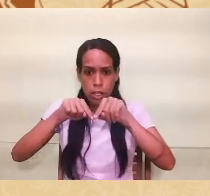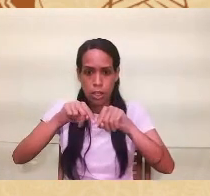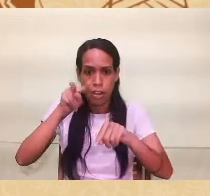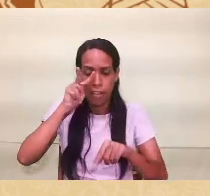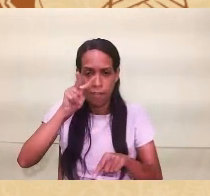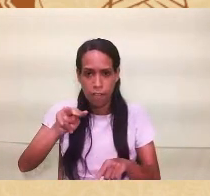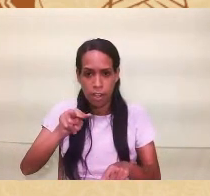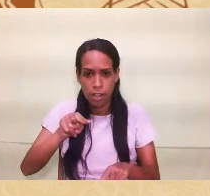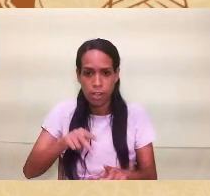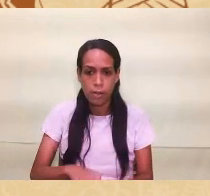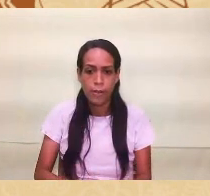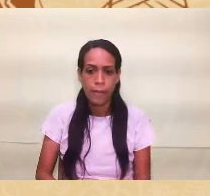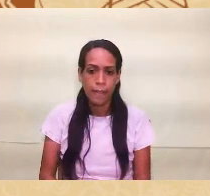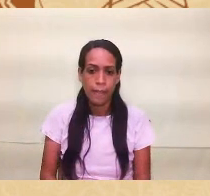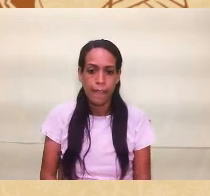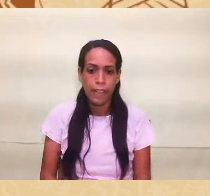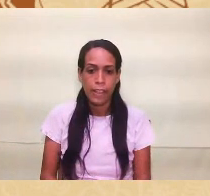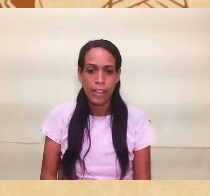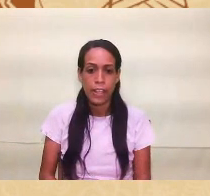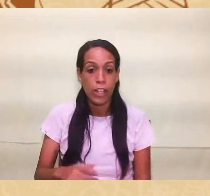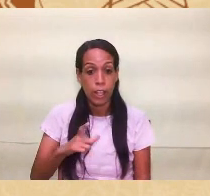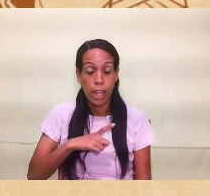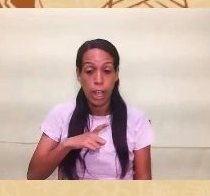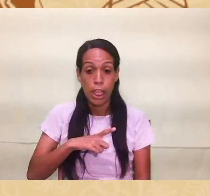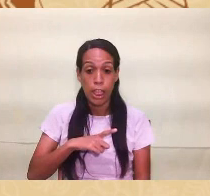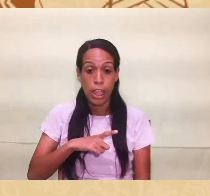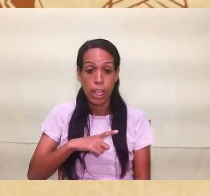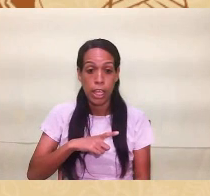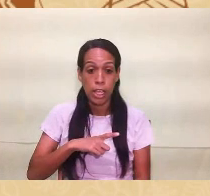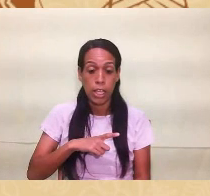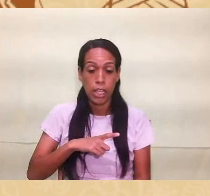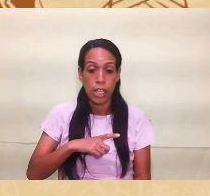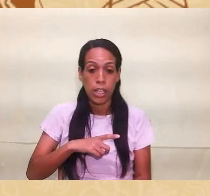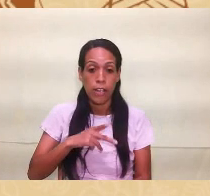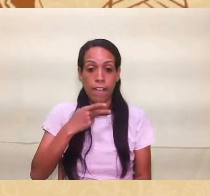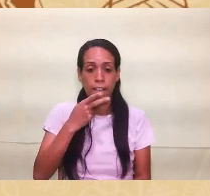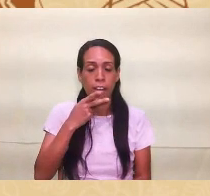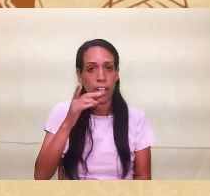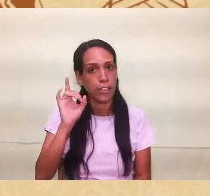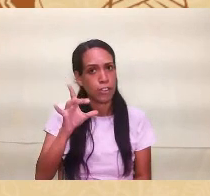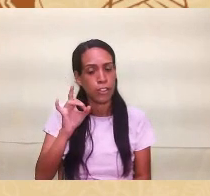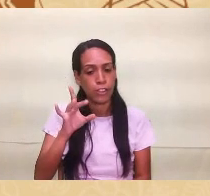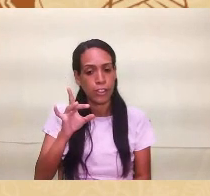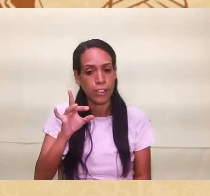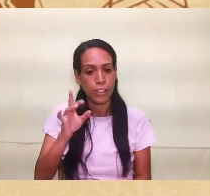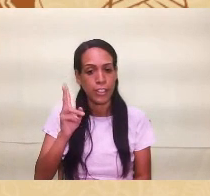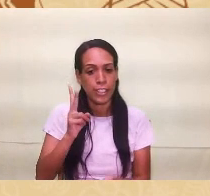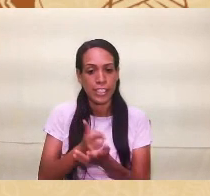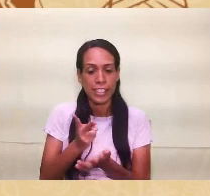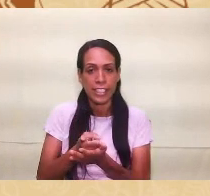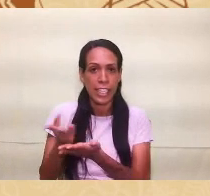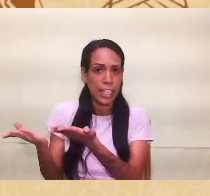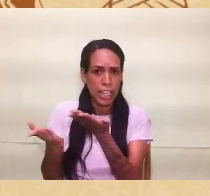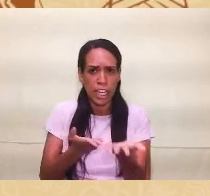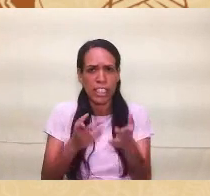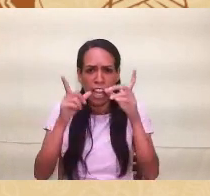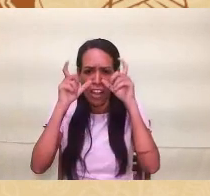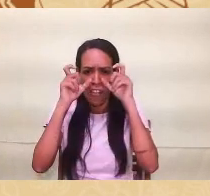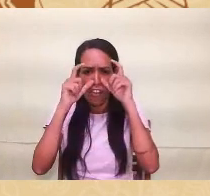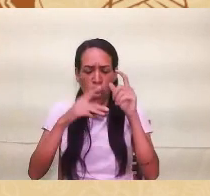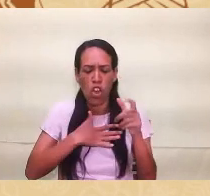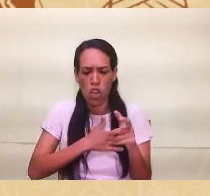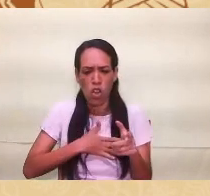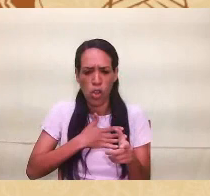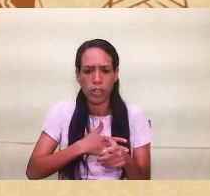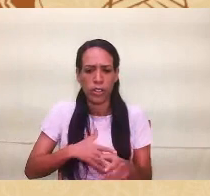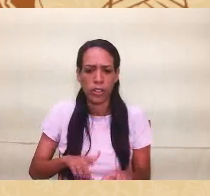imagens. É um hábito que a gente tem, porque eu não falo sozinho, né? Eu sempre posso trazer as imagens. Não sei se já